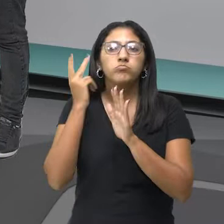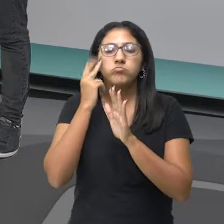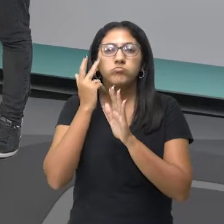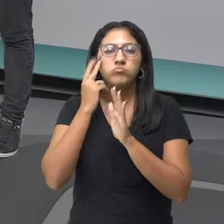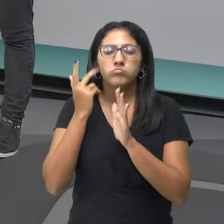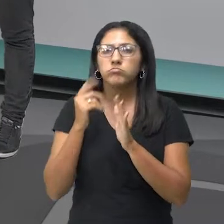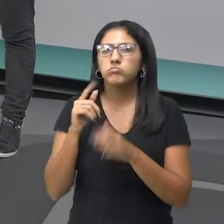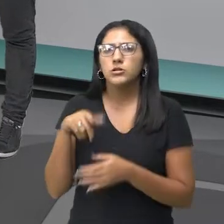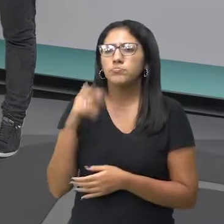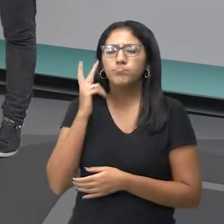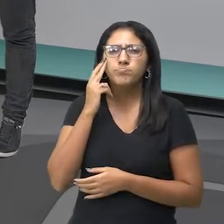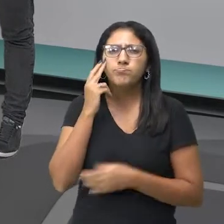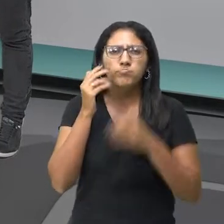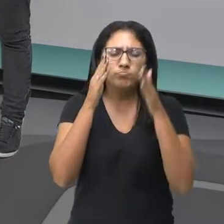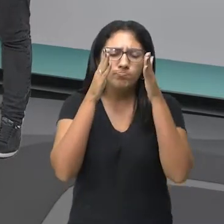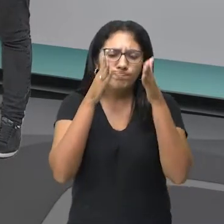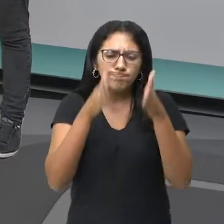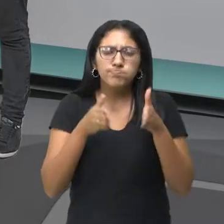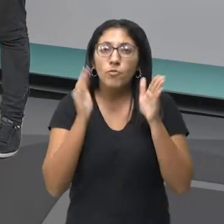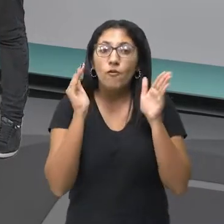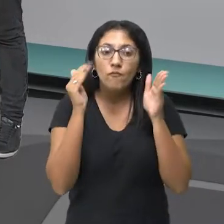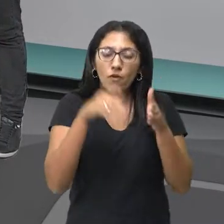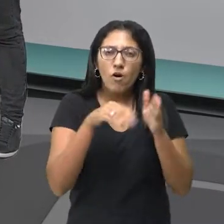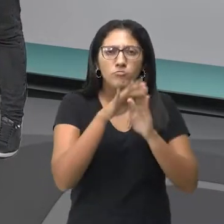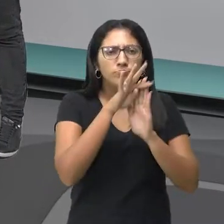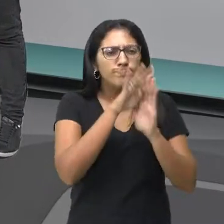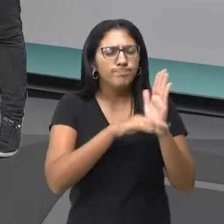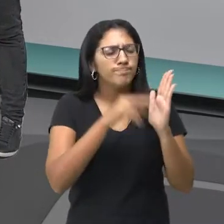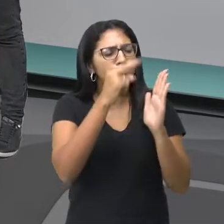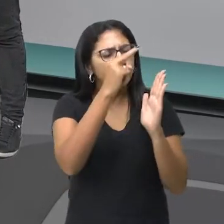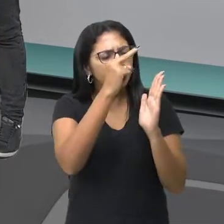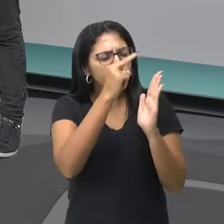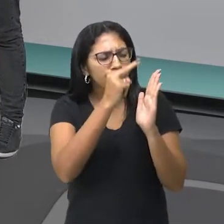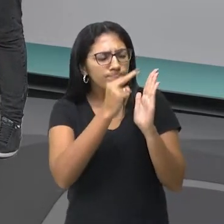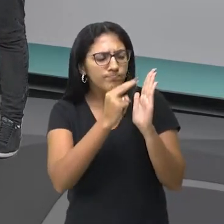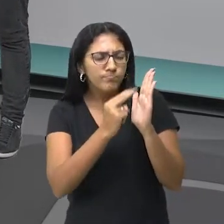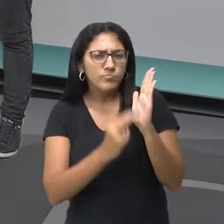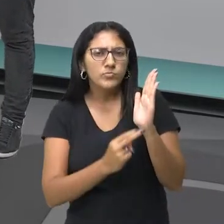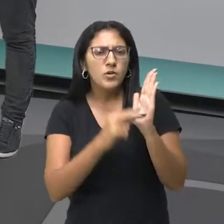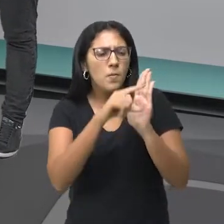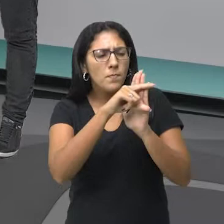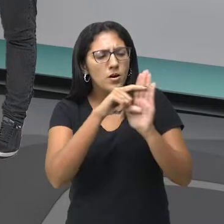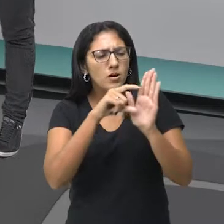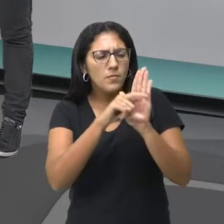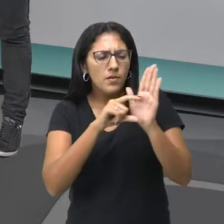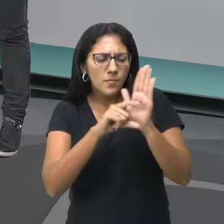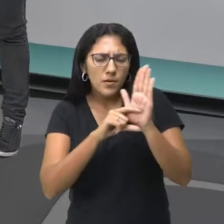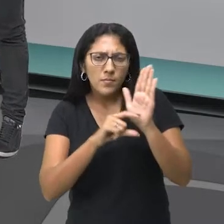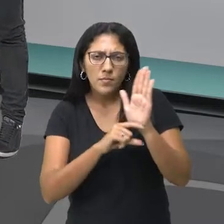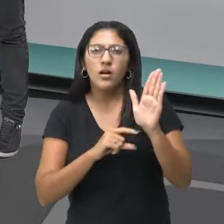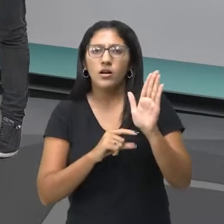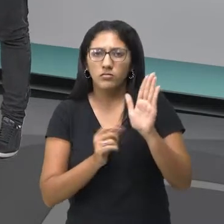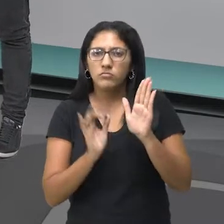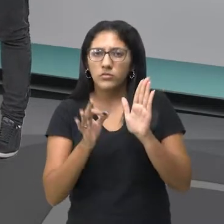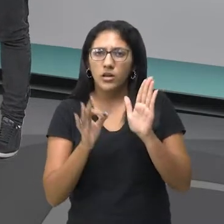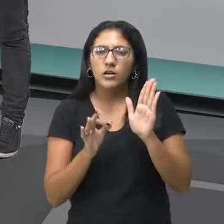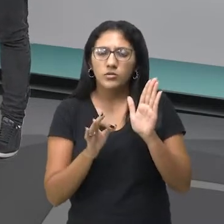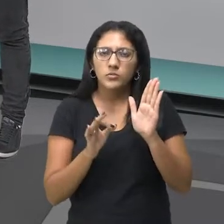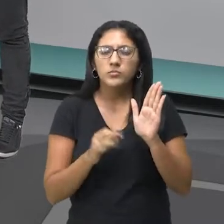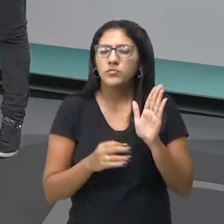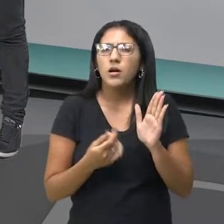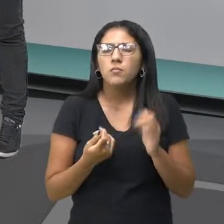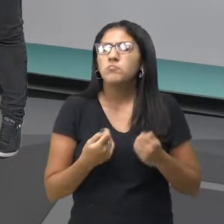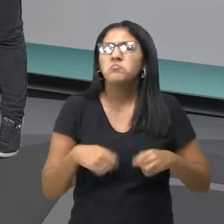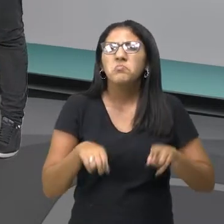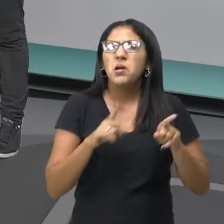a leitura é linear, que nós chamamos. Você começa lá no primeiro parágrafo e vai até o último, certo? Sem